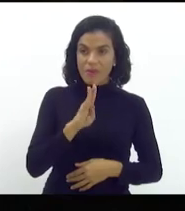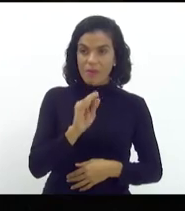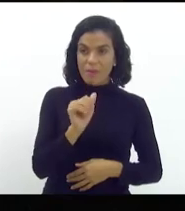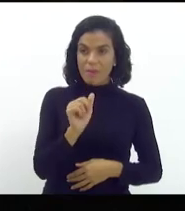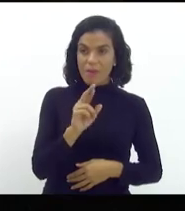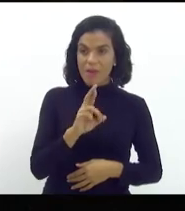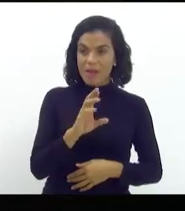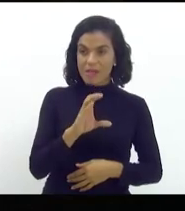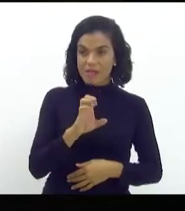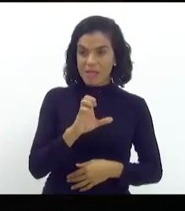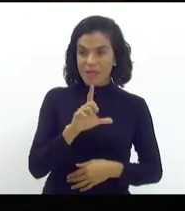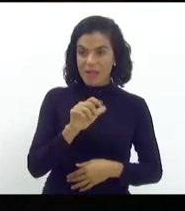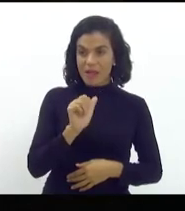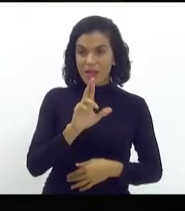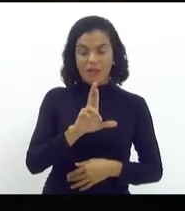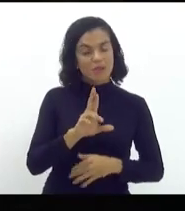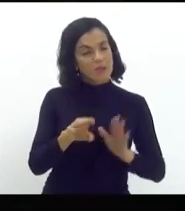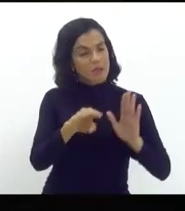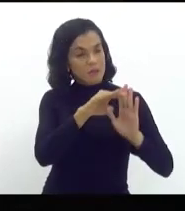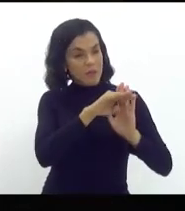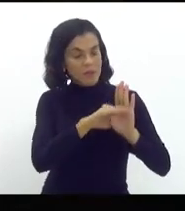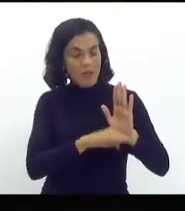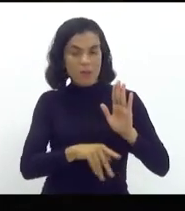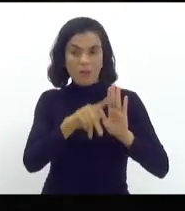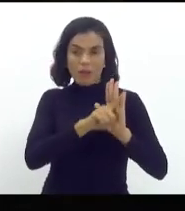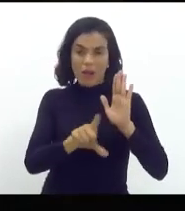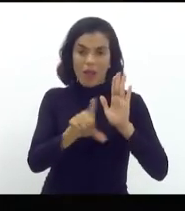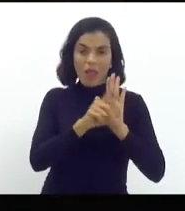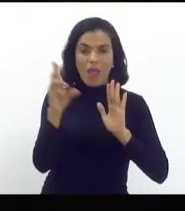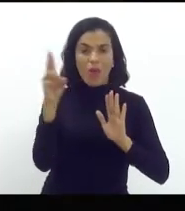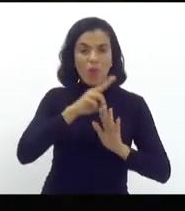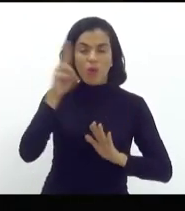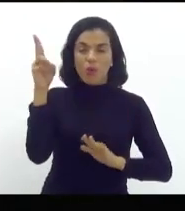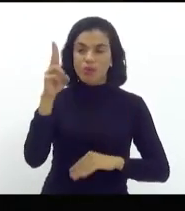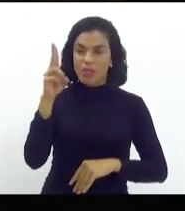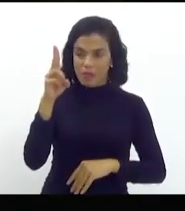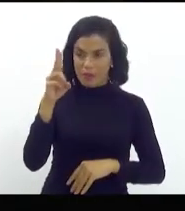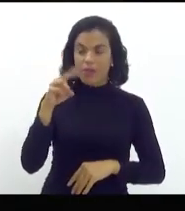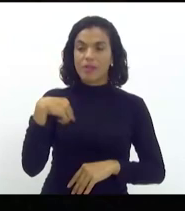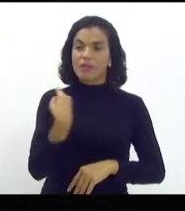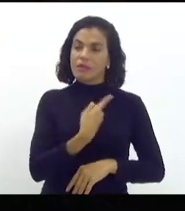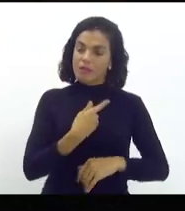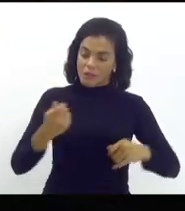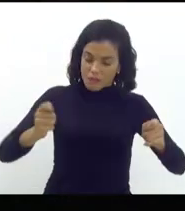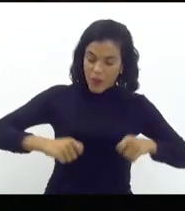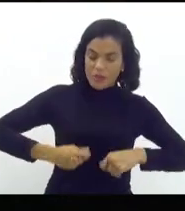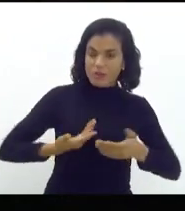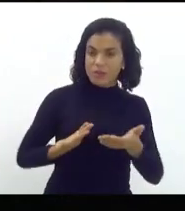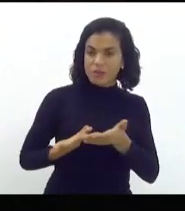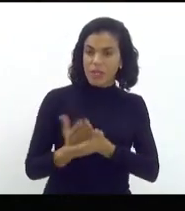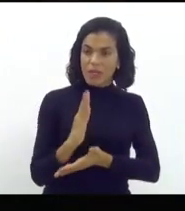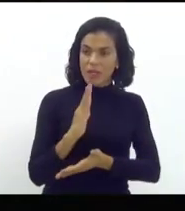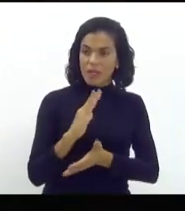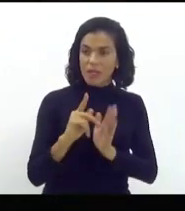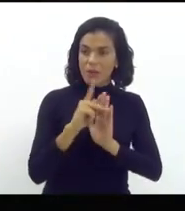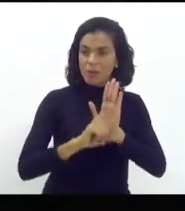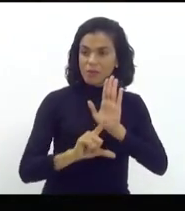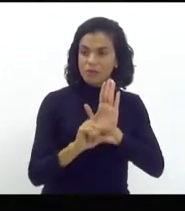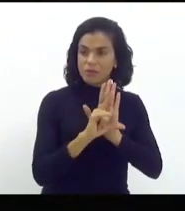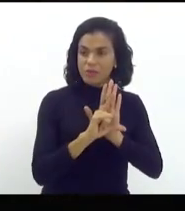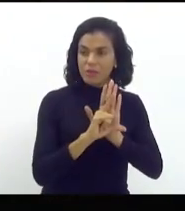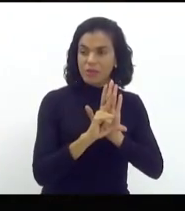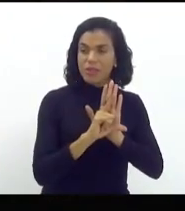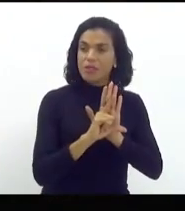para que possa colocar o projeto de lei mais leve possível e que nós possamos aprovar esse projeto